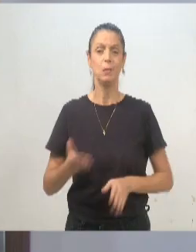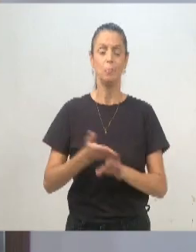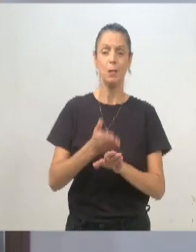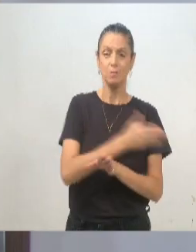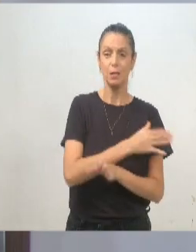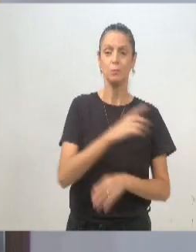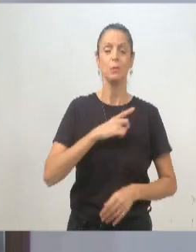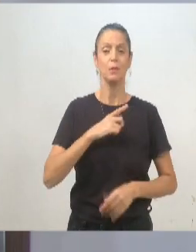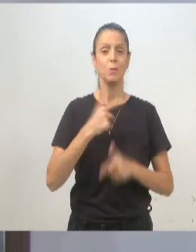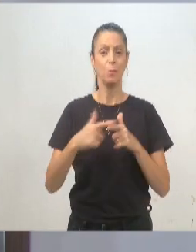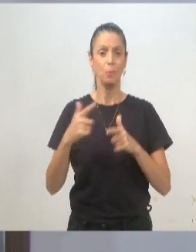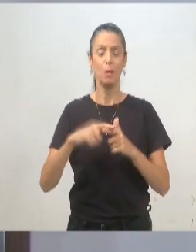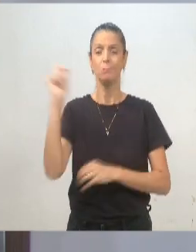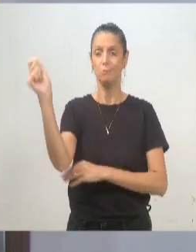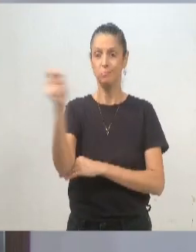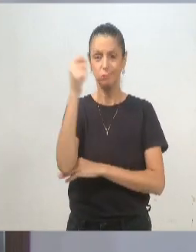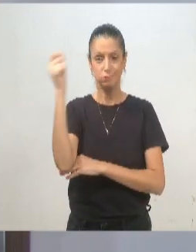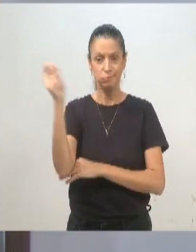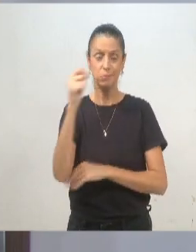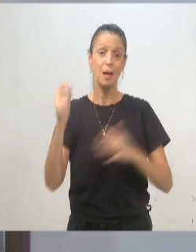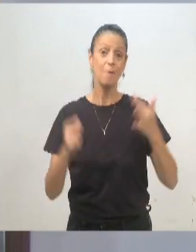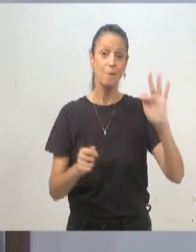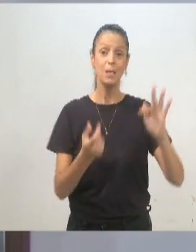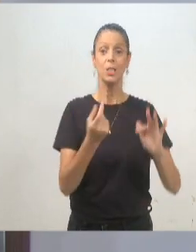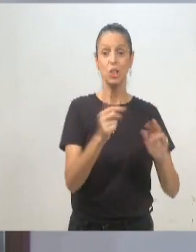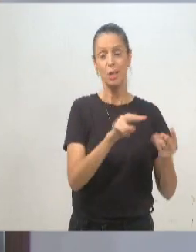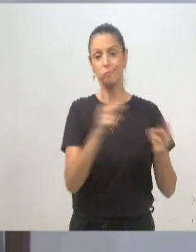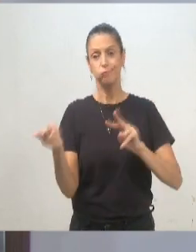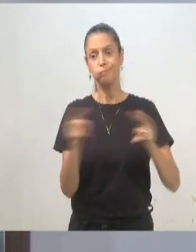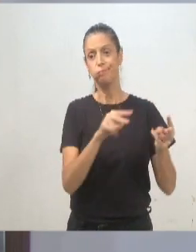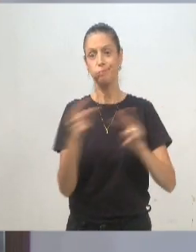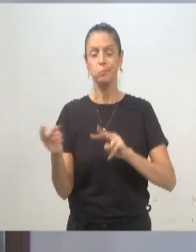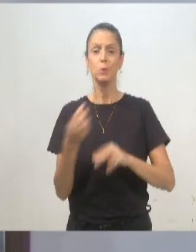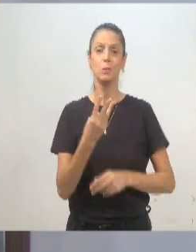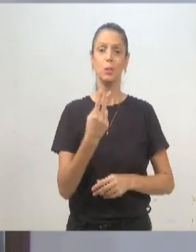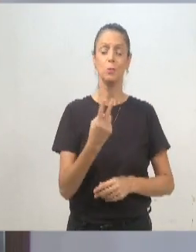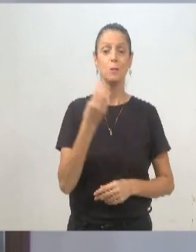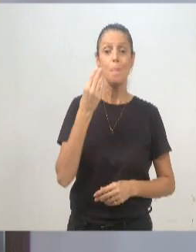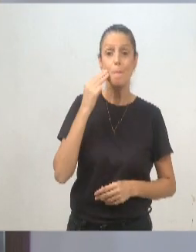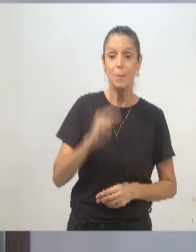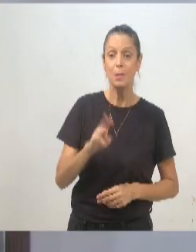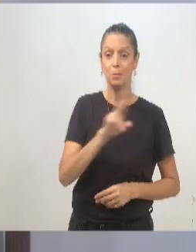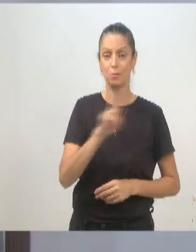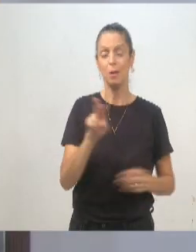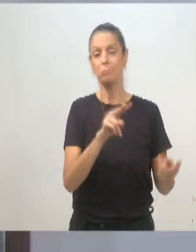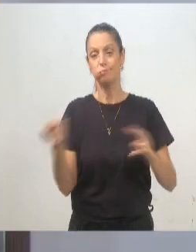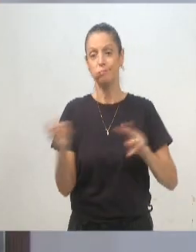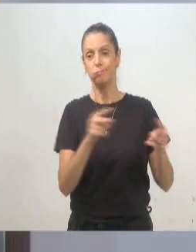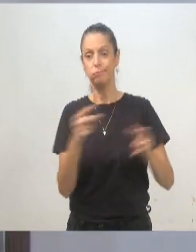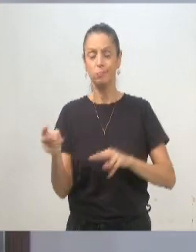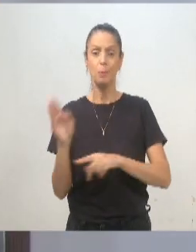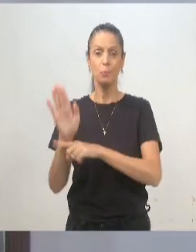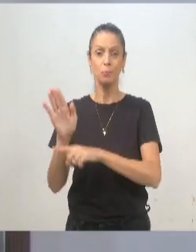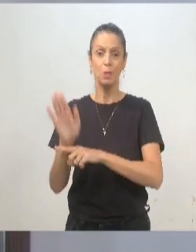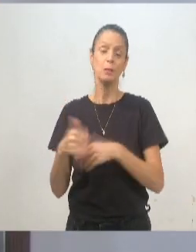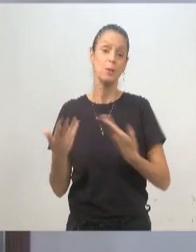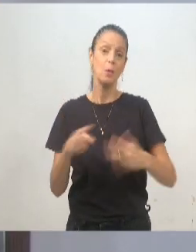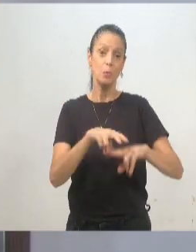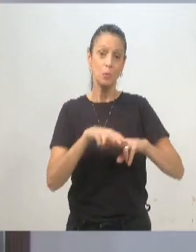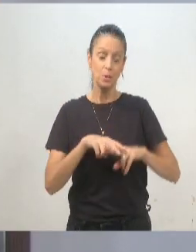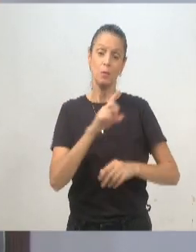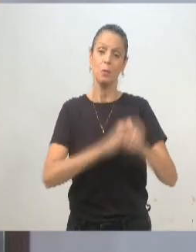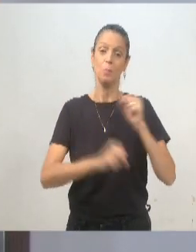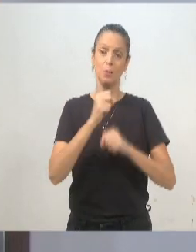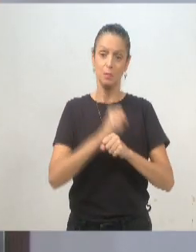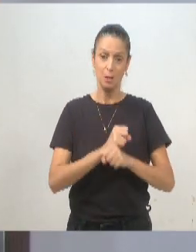Grande do Sul, que oneraram o cofre da União em mais 32 milhões de reais, o déficit do governo federal no ano passado